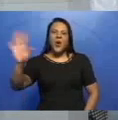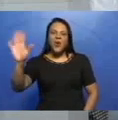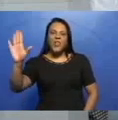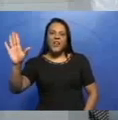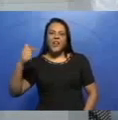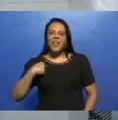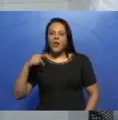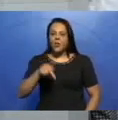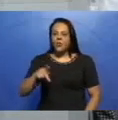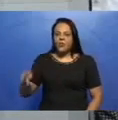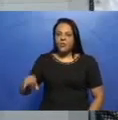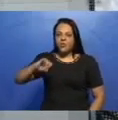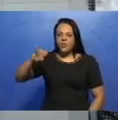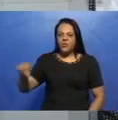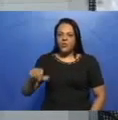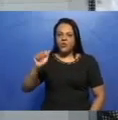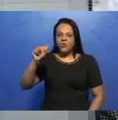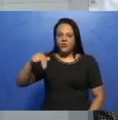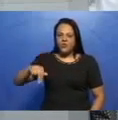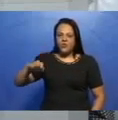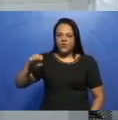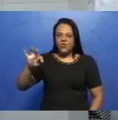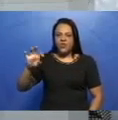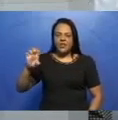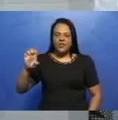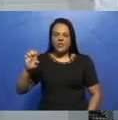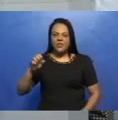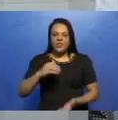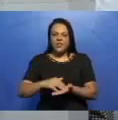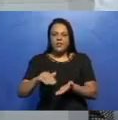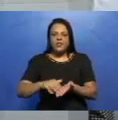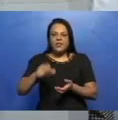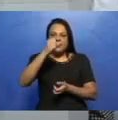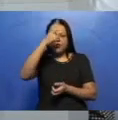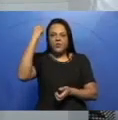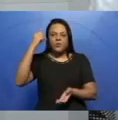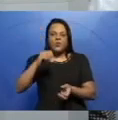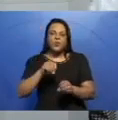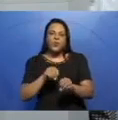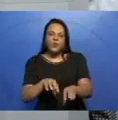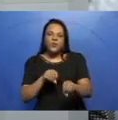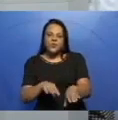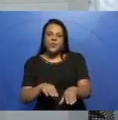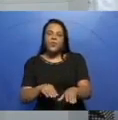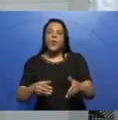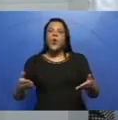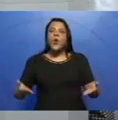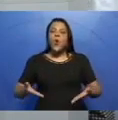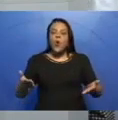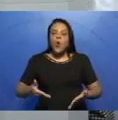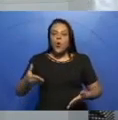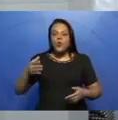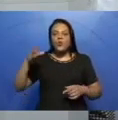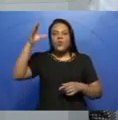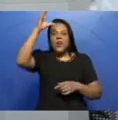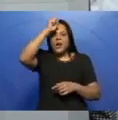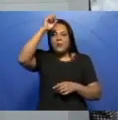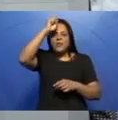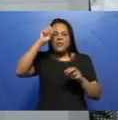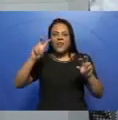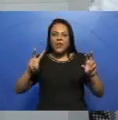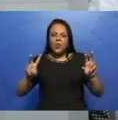Olá, sou a professora Janete, da Rede Municipal de Educação, e hoje nós vamos tratar de um assunto não